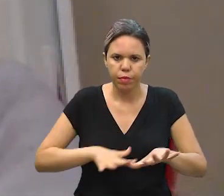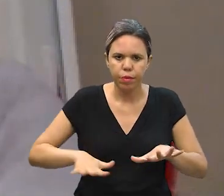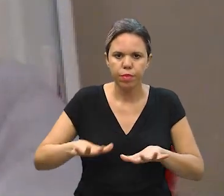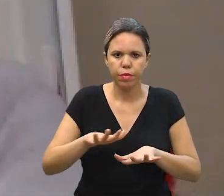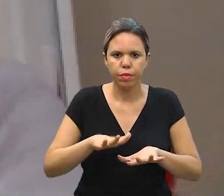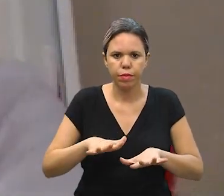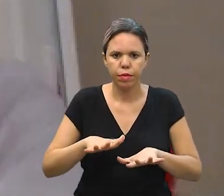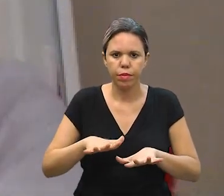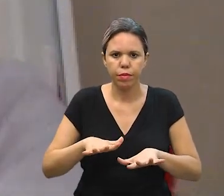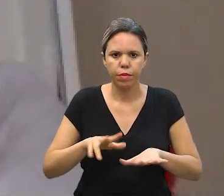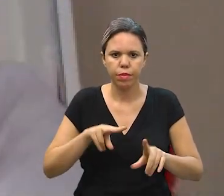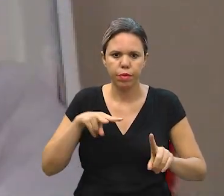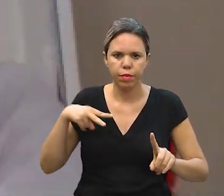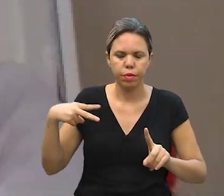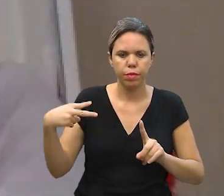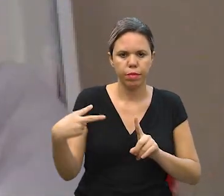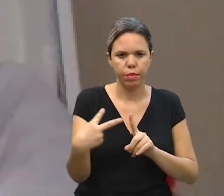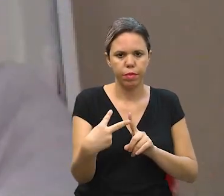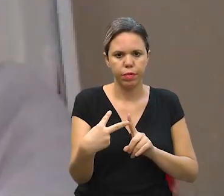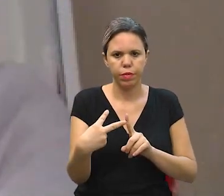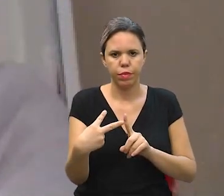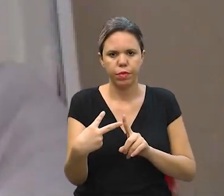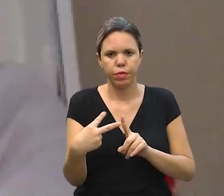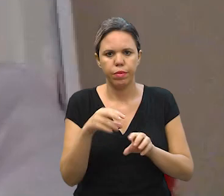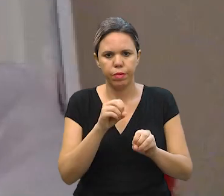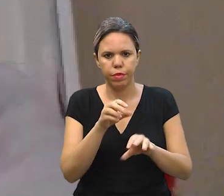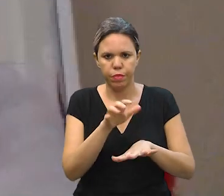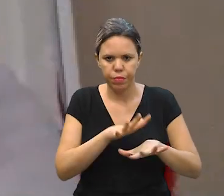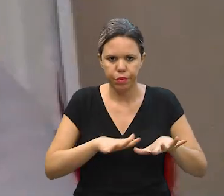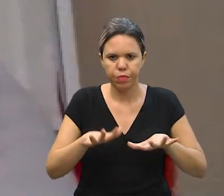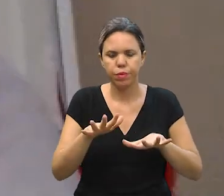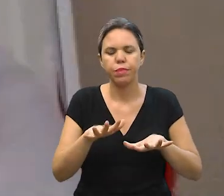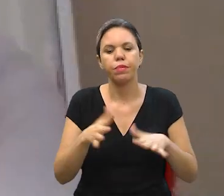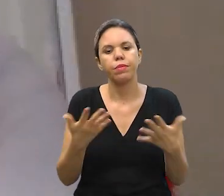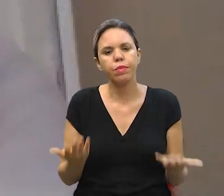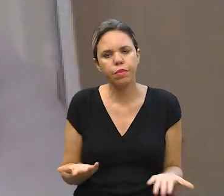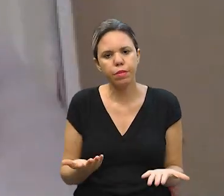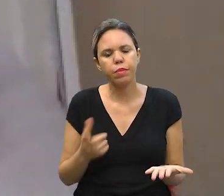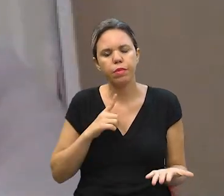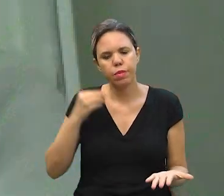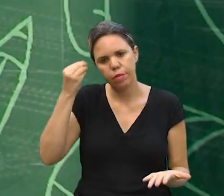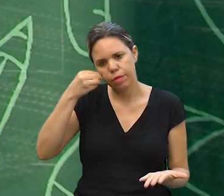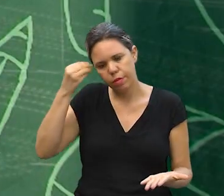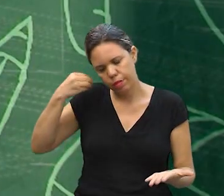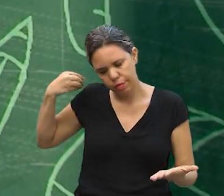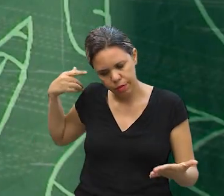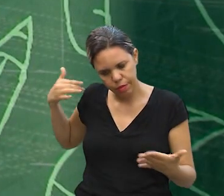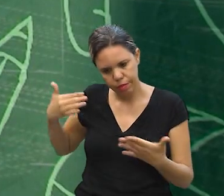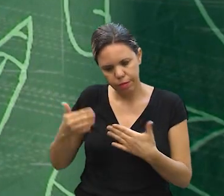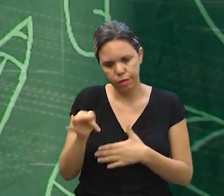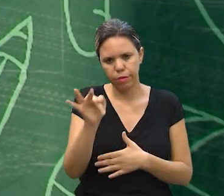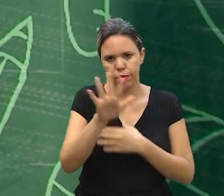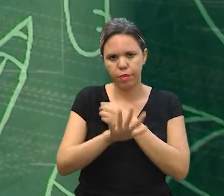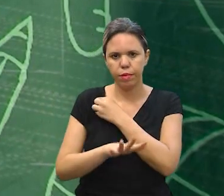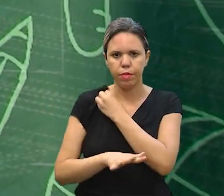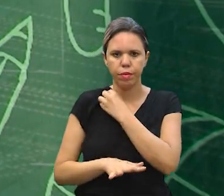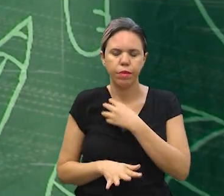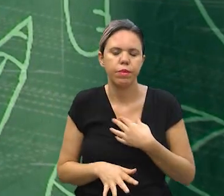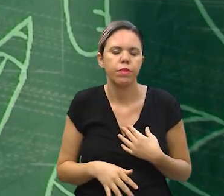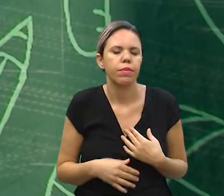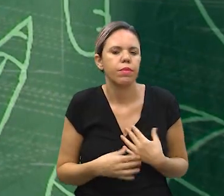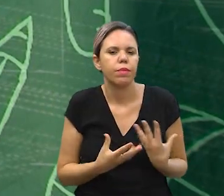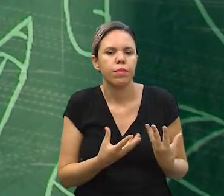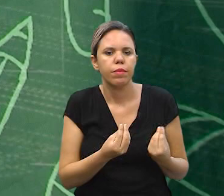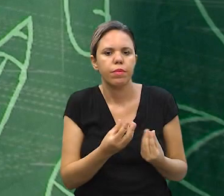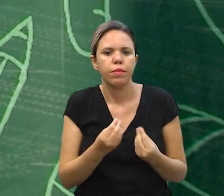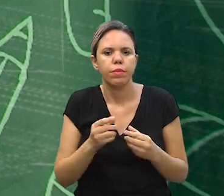Especial, na perspectiva da educação inclusiva. Então, a gente tem uma história com a federação e